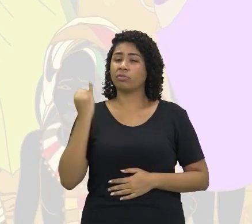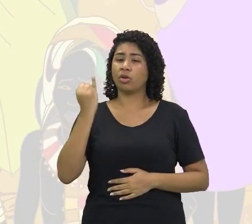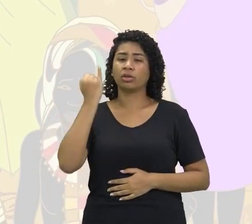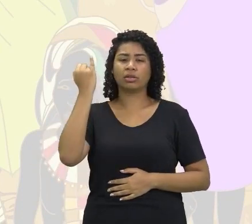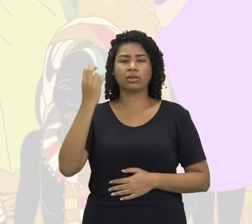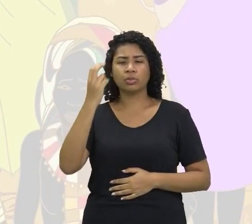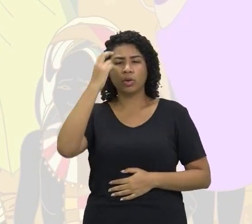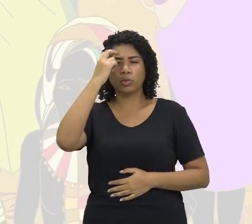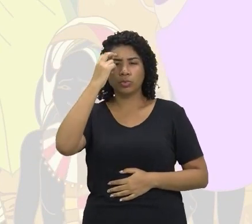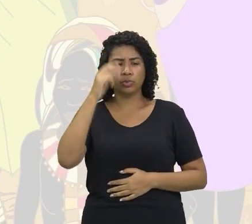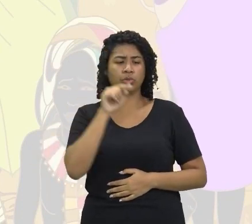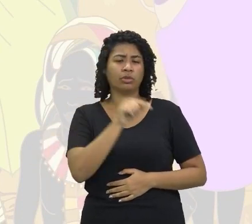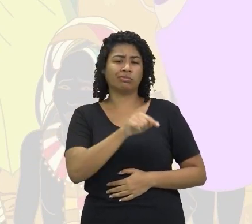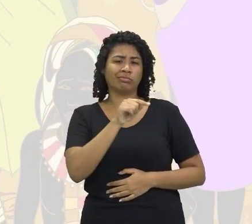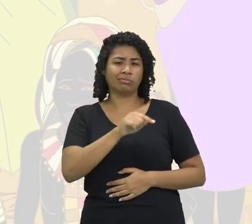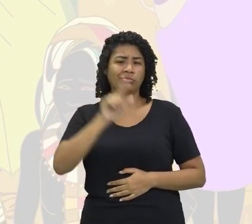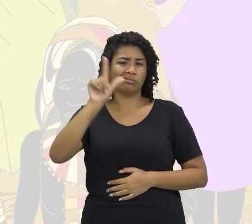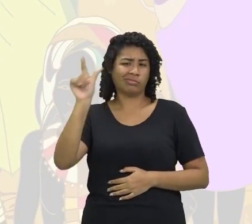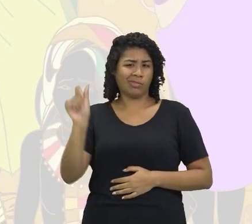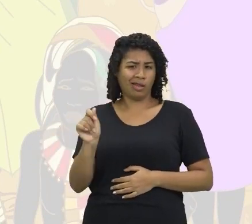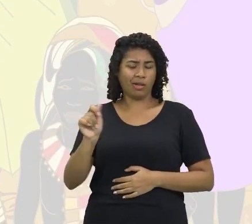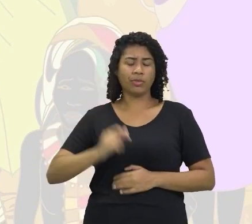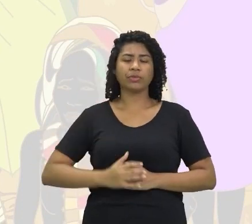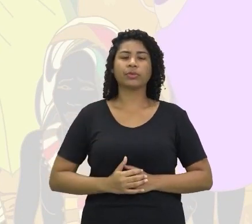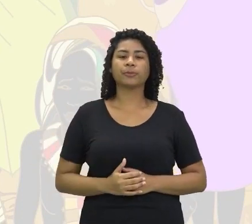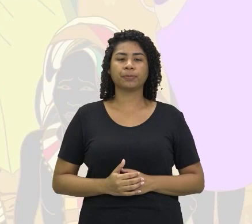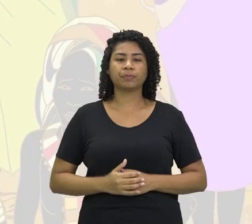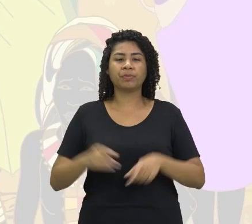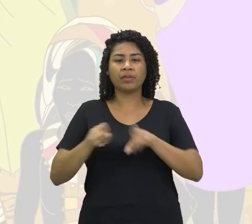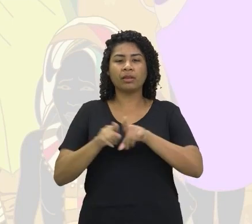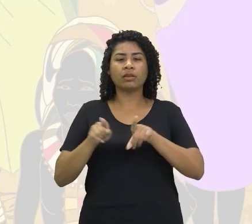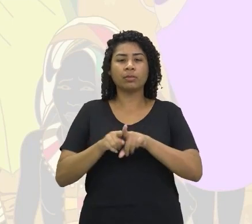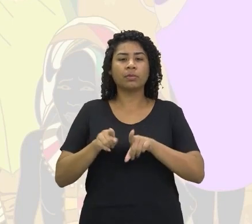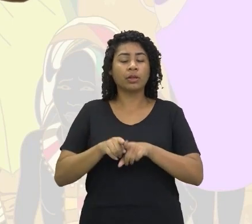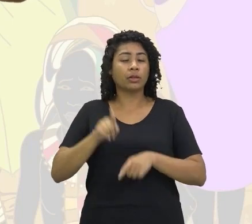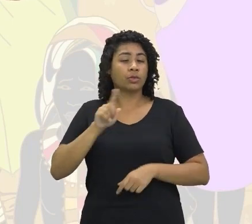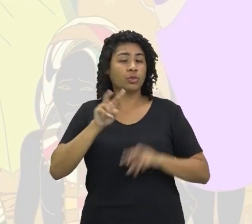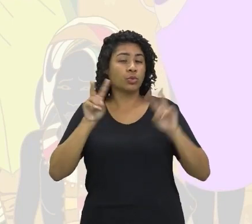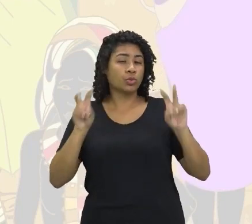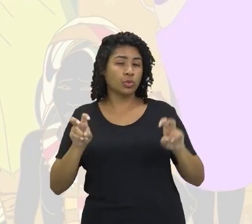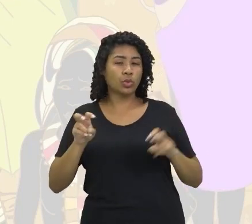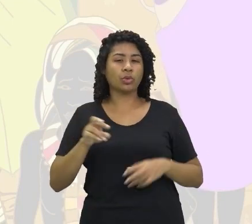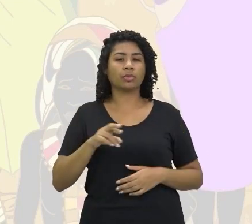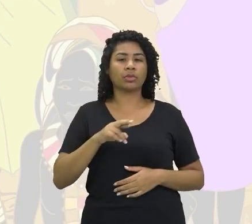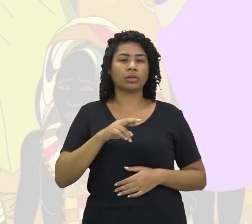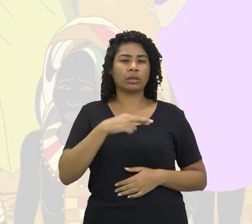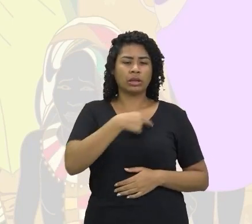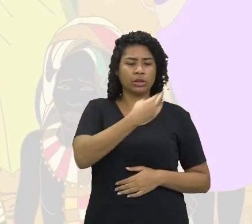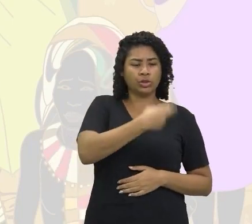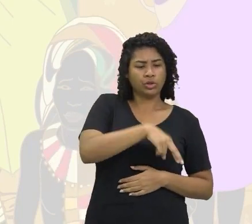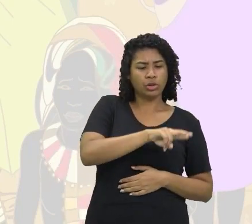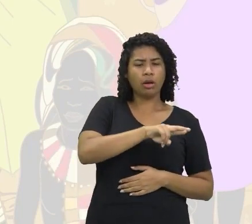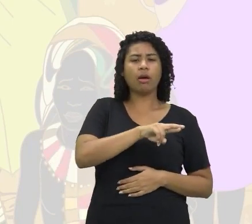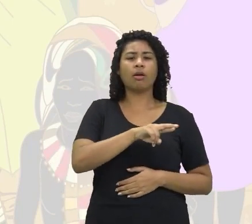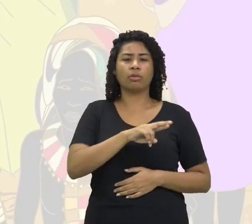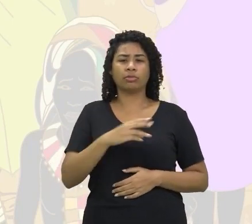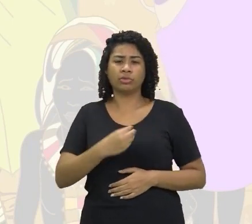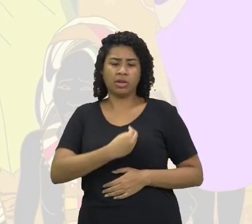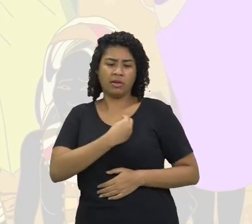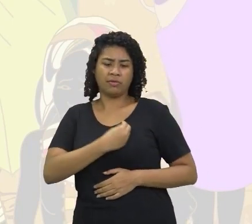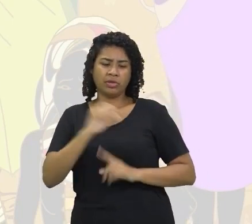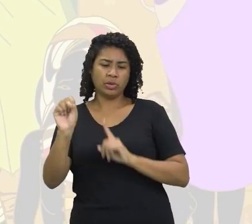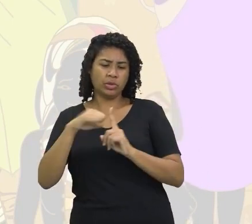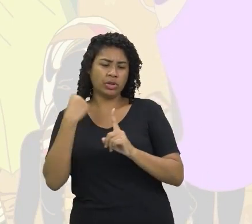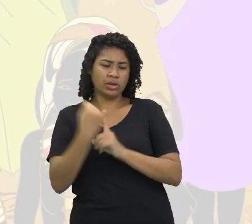africanas, para as religiões também de matriz africana. A religiosidade não se separa da vida social e o